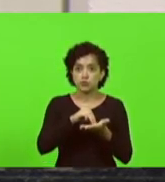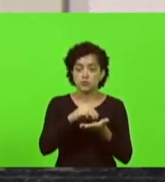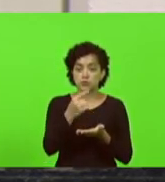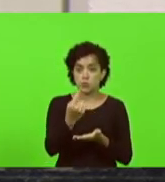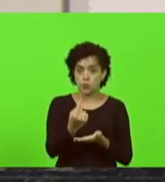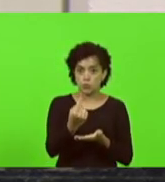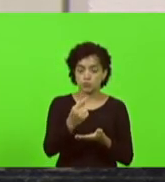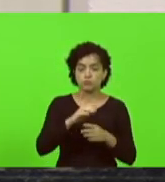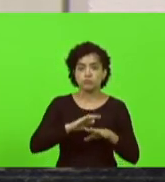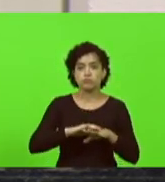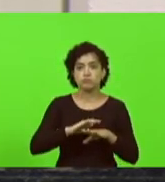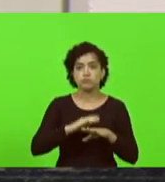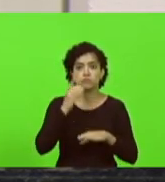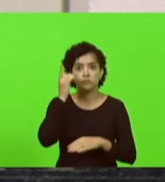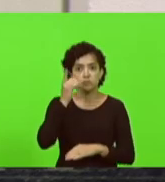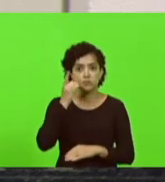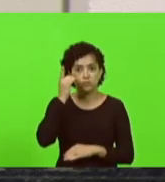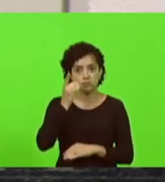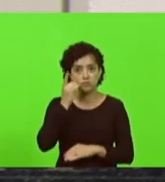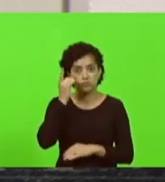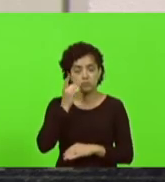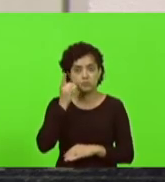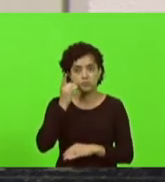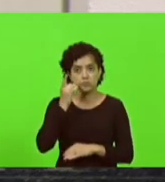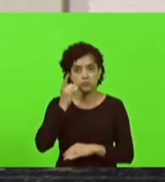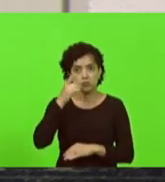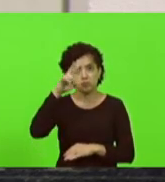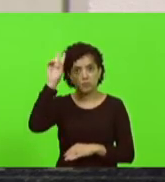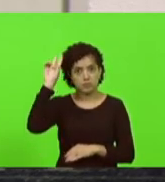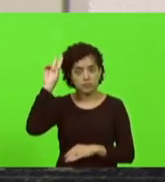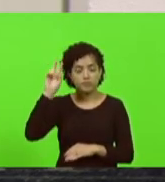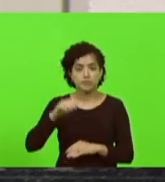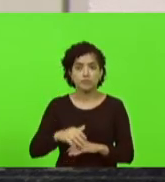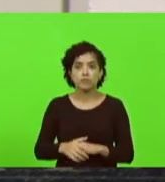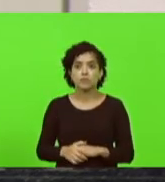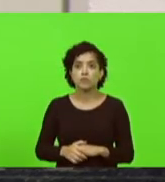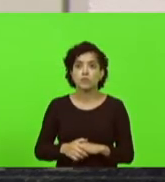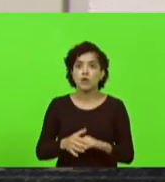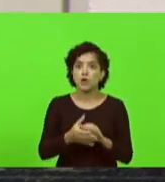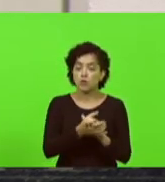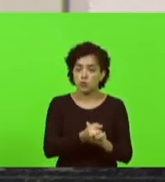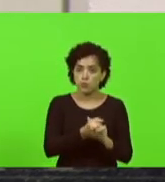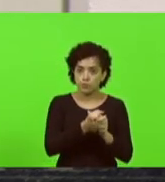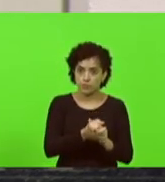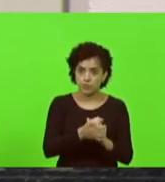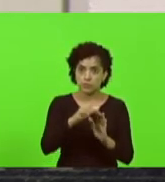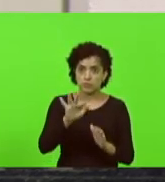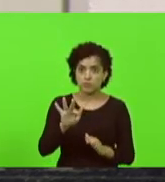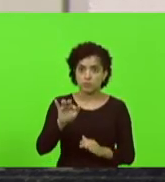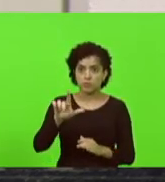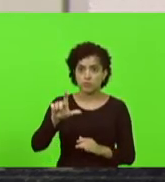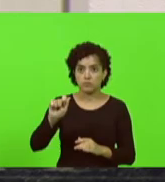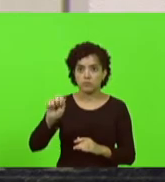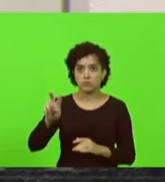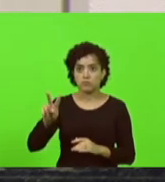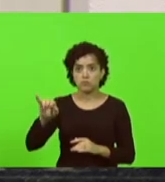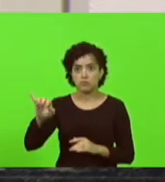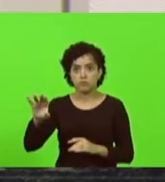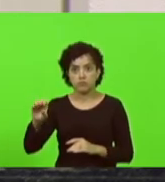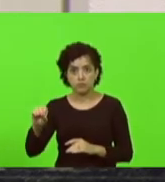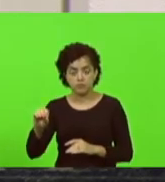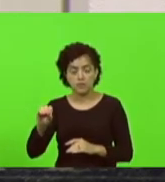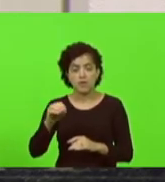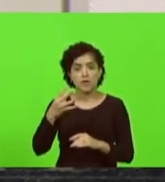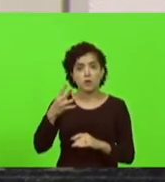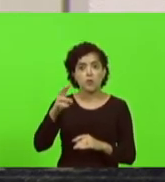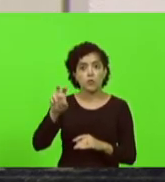autor deputado doutor Vicente Caropreso, cumprimentando o senhor Flávio José Brugnaco pelos